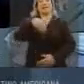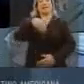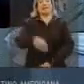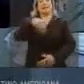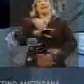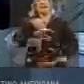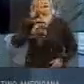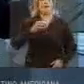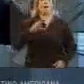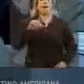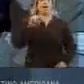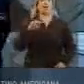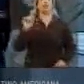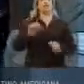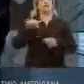essa universidade.